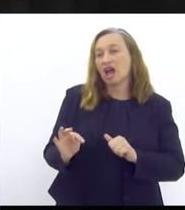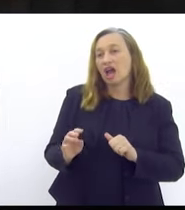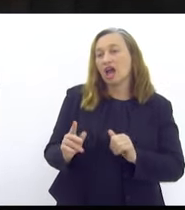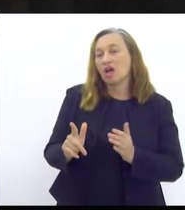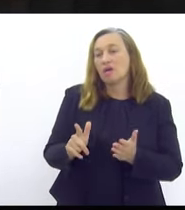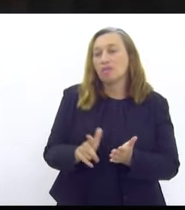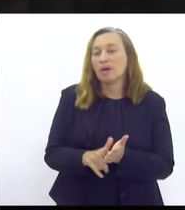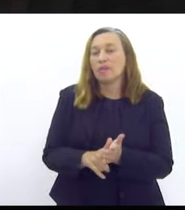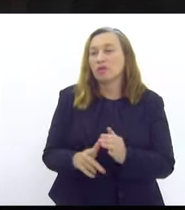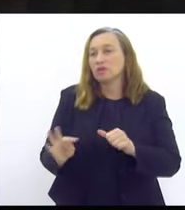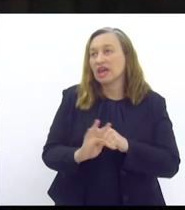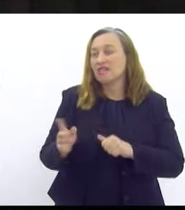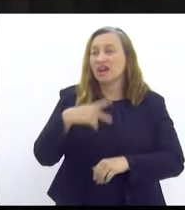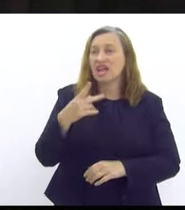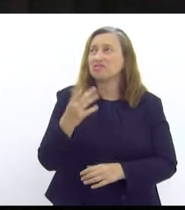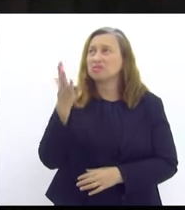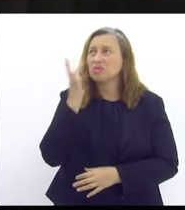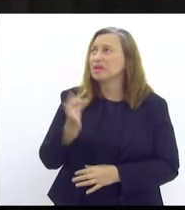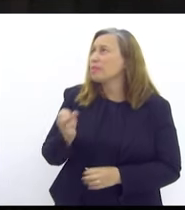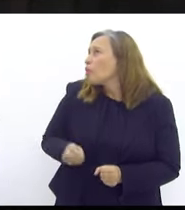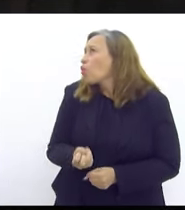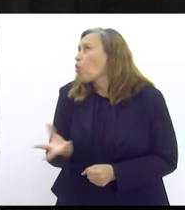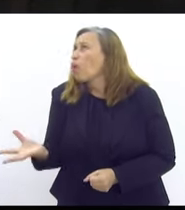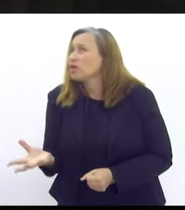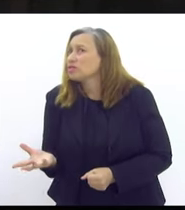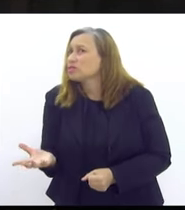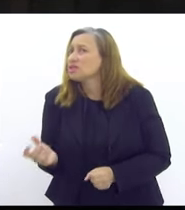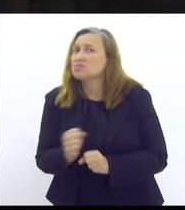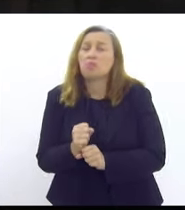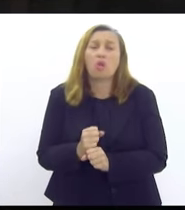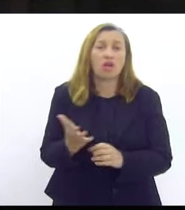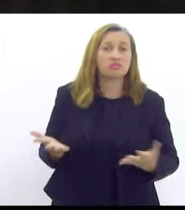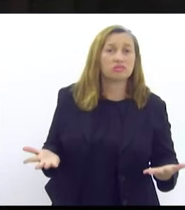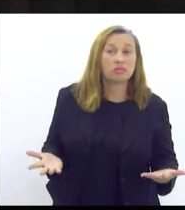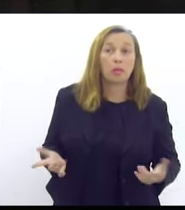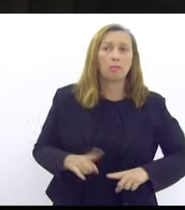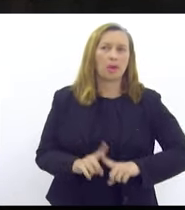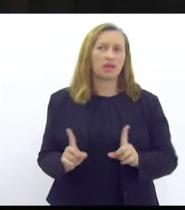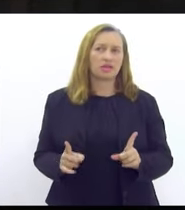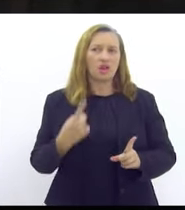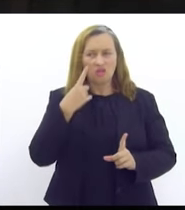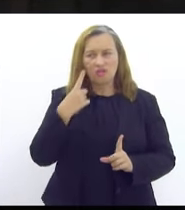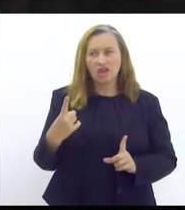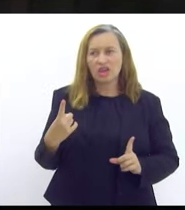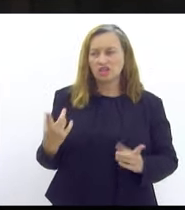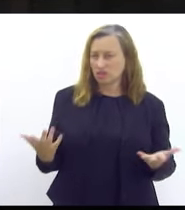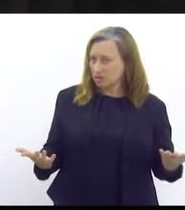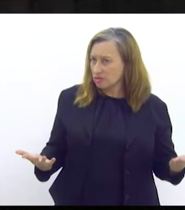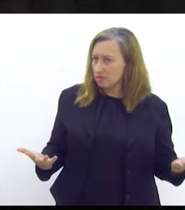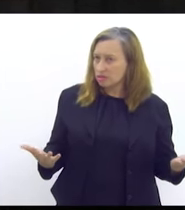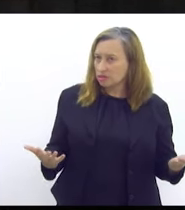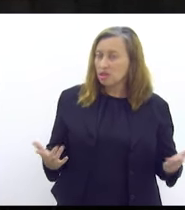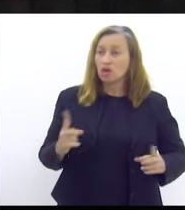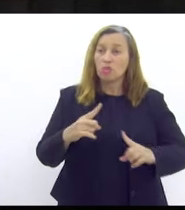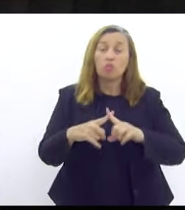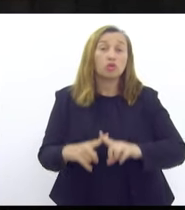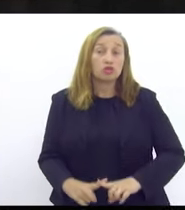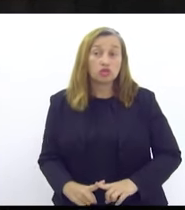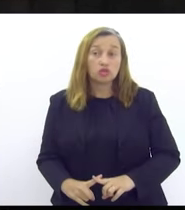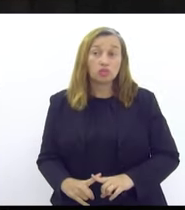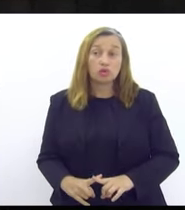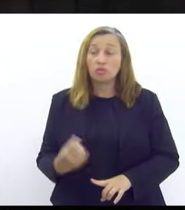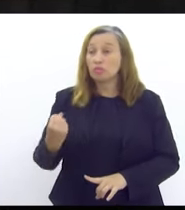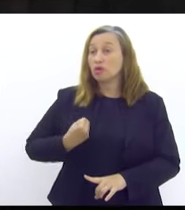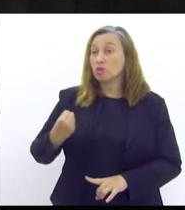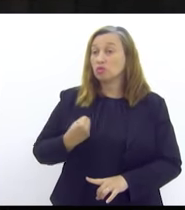não sabemos quanto isso vai gerar por ano. Ora, pega essas condições, multiplica pelo número